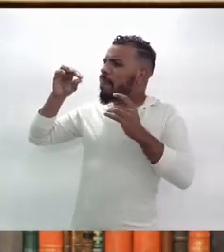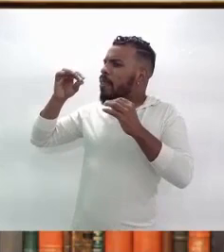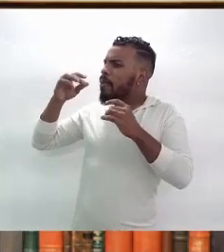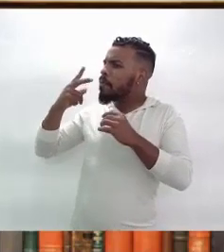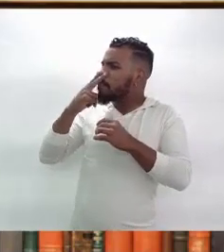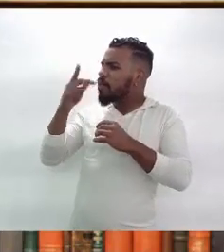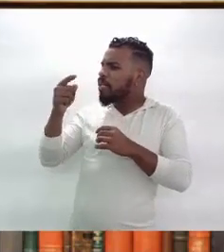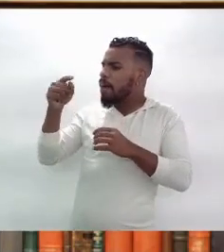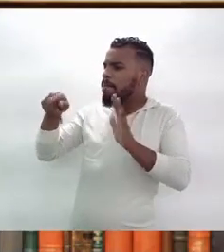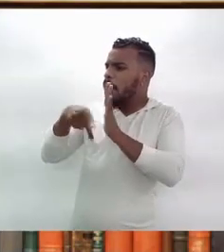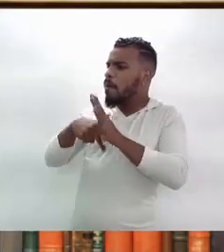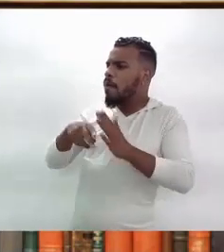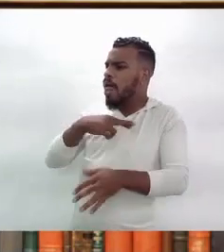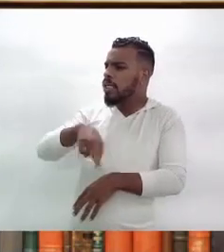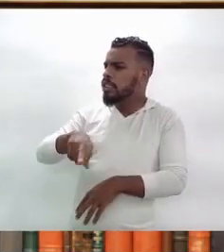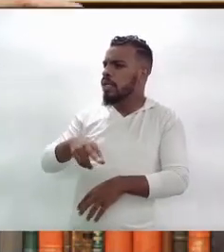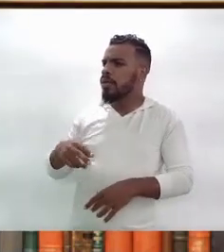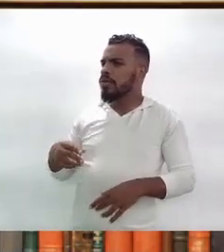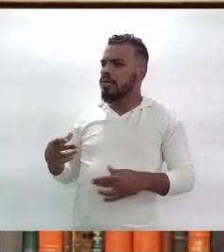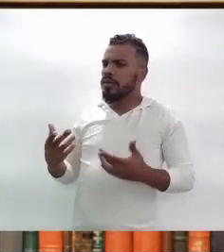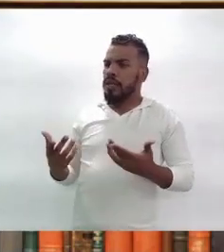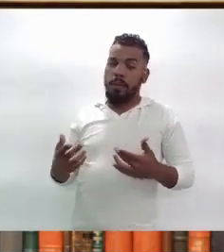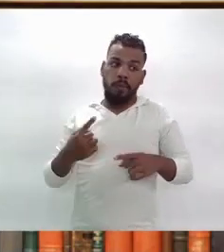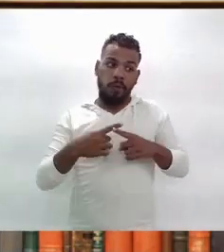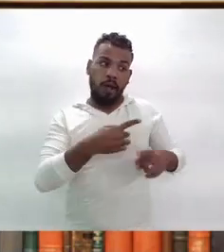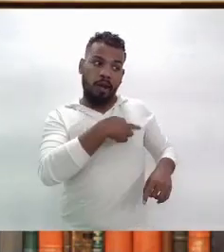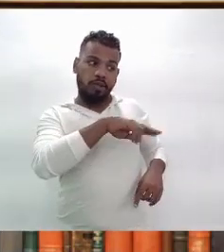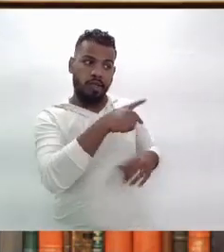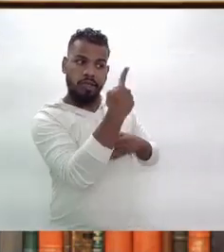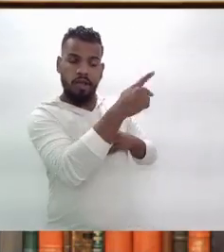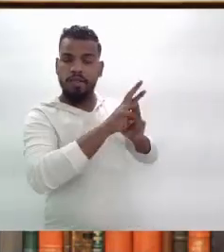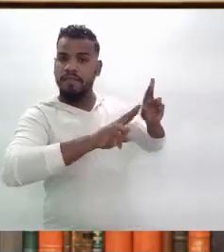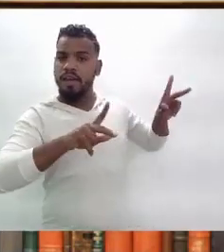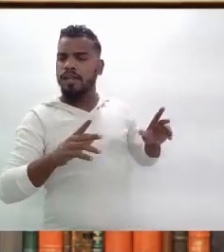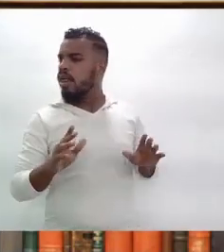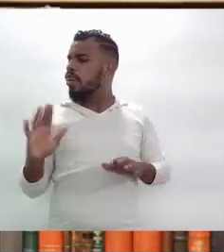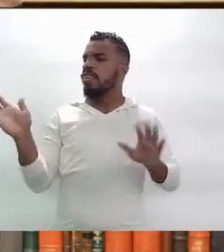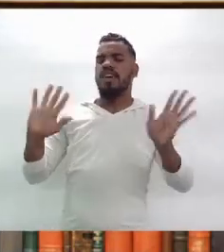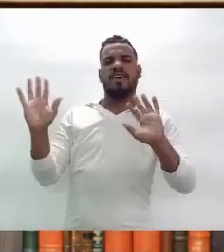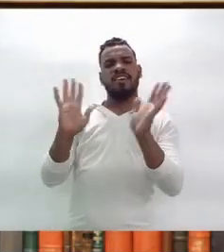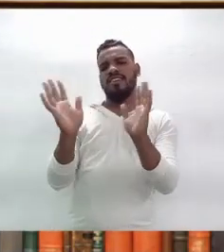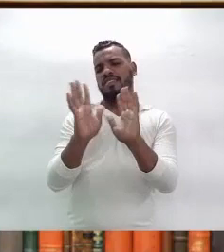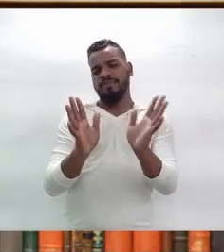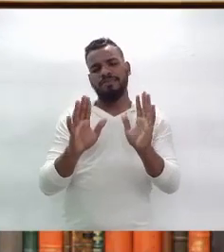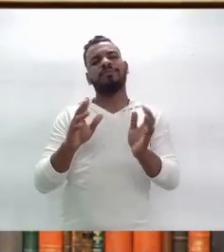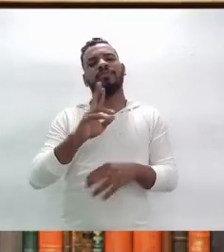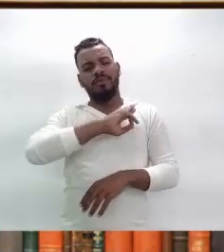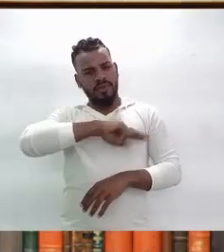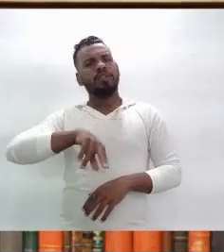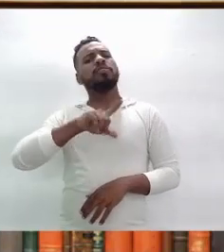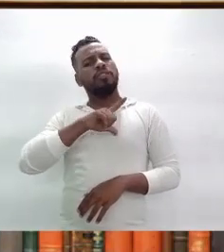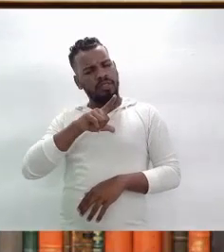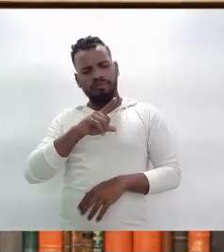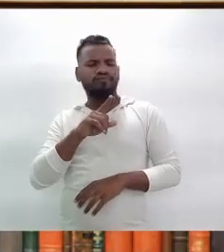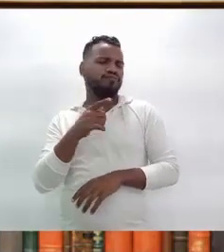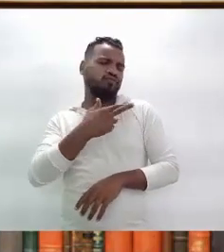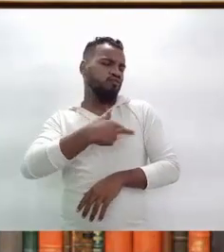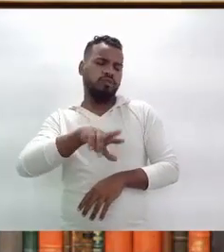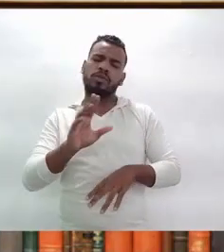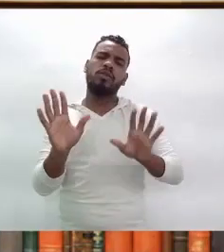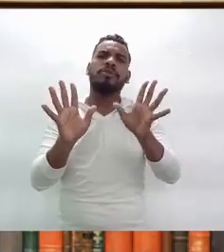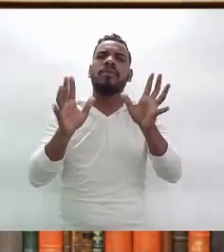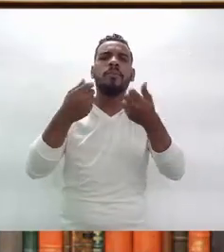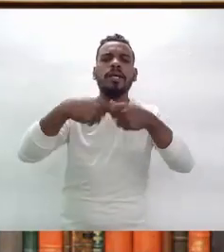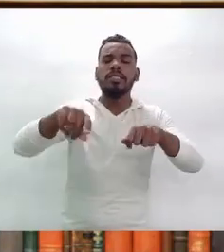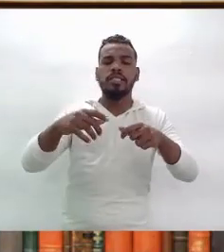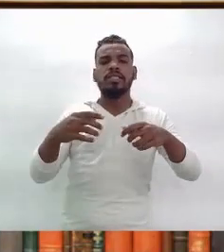dilema de religião, não podia participar porque a religião do meu pai é esse e aquele. Mas não, eles interagem, eles quando começam a conhecer mais o